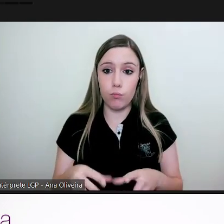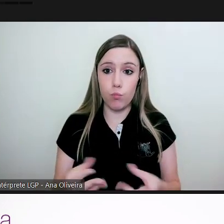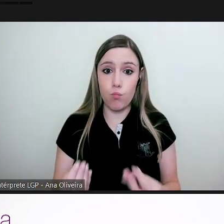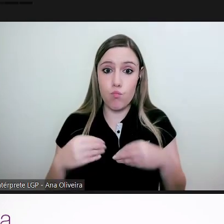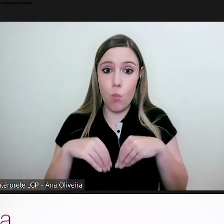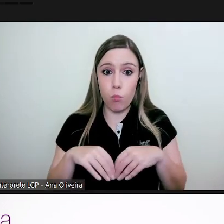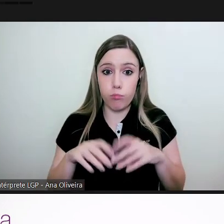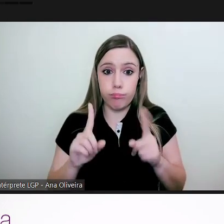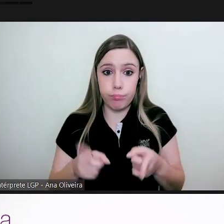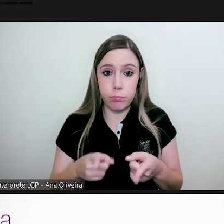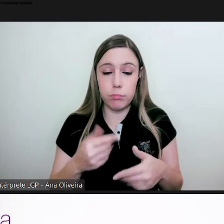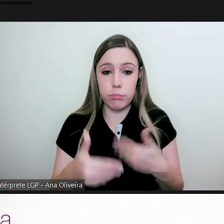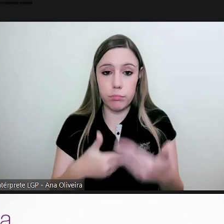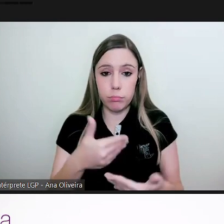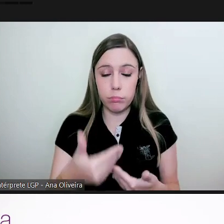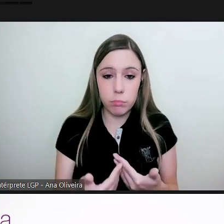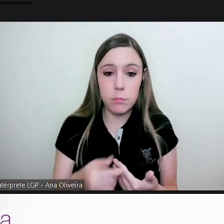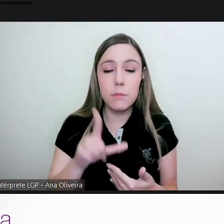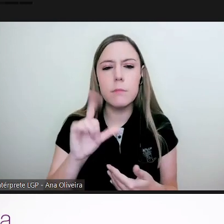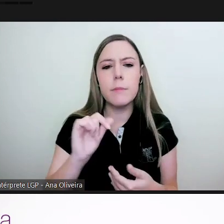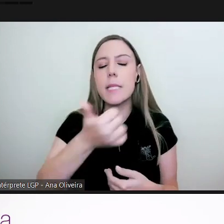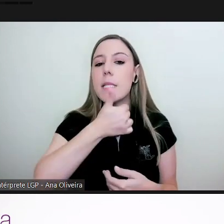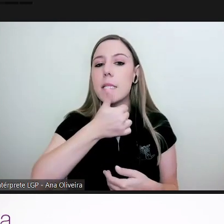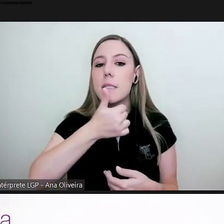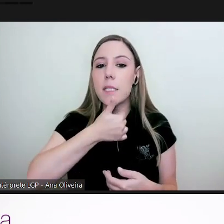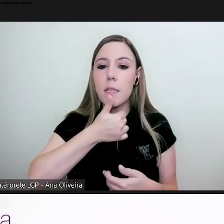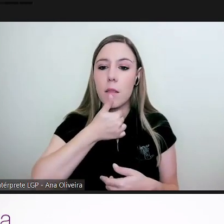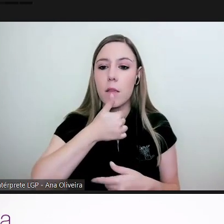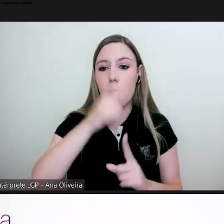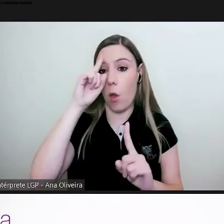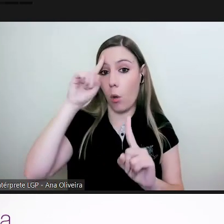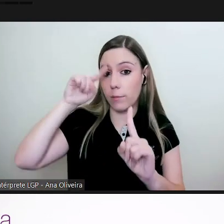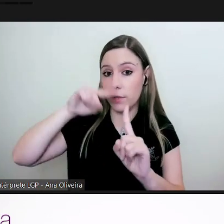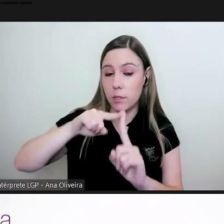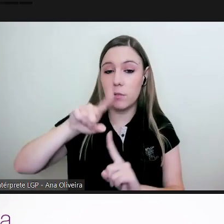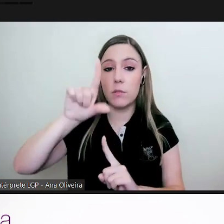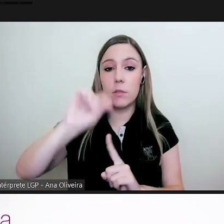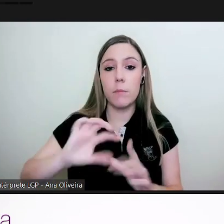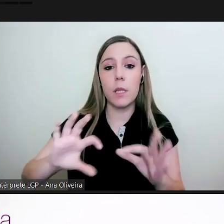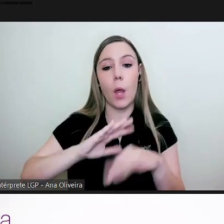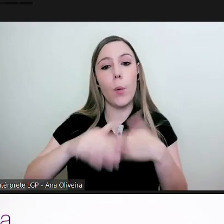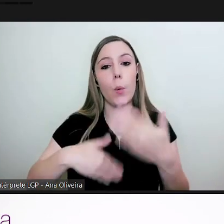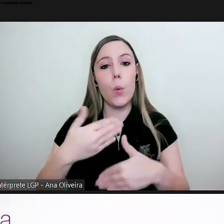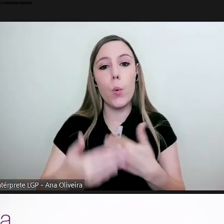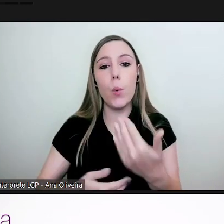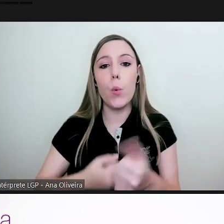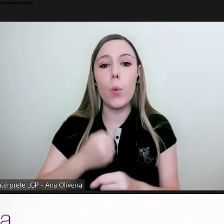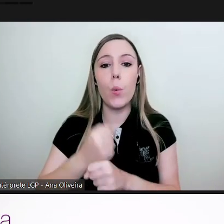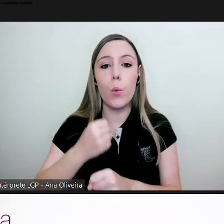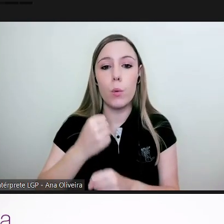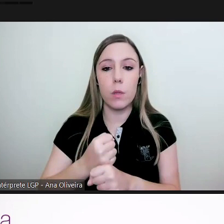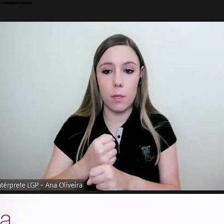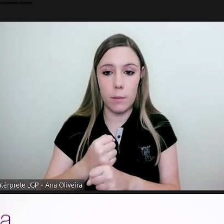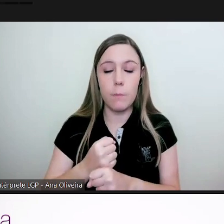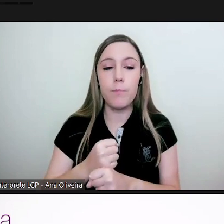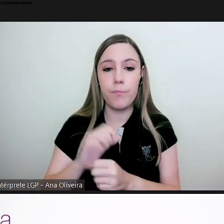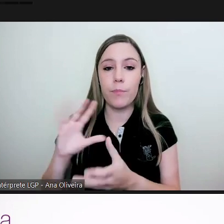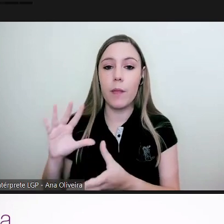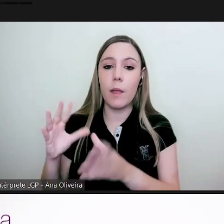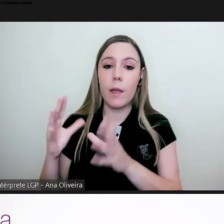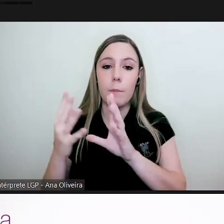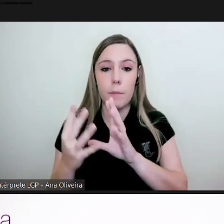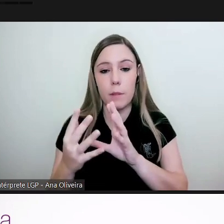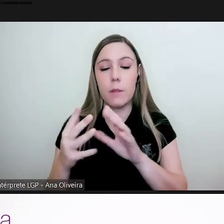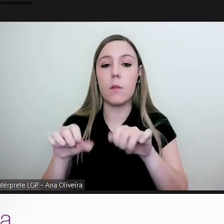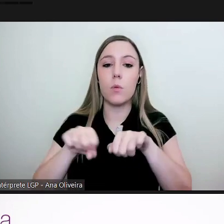as prioridades, naturalmente, também mais expressas do ponto de vista de desempenho ESG, portanto, ambiental, social e